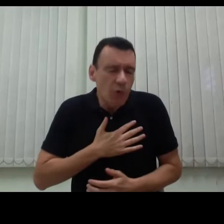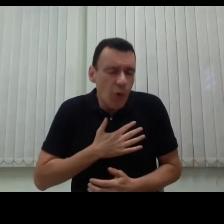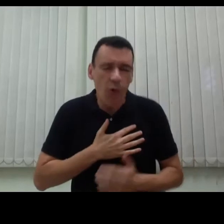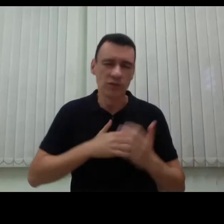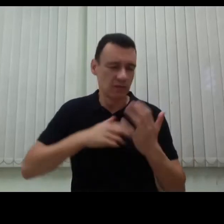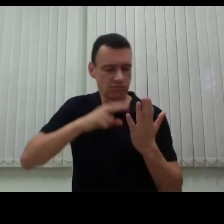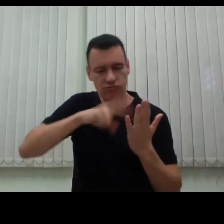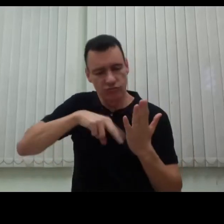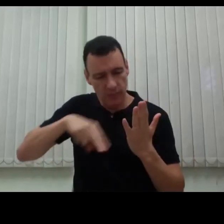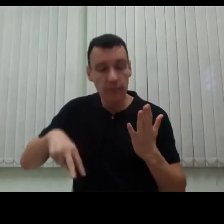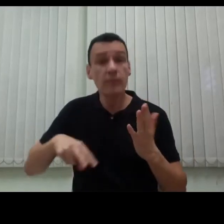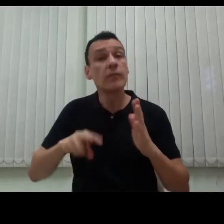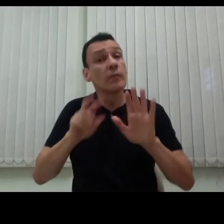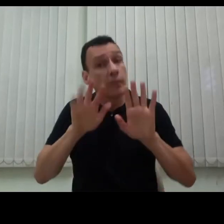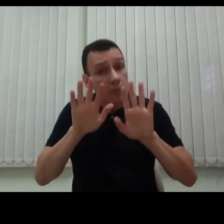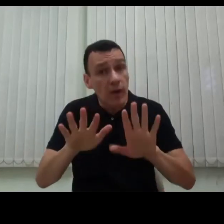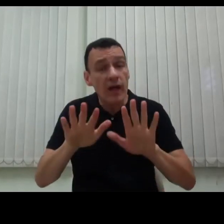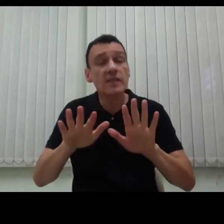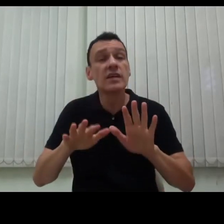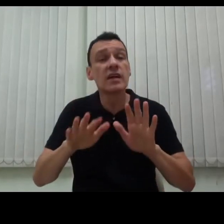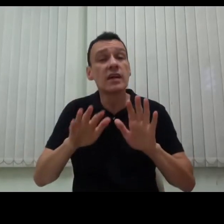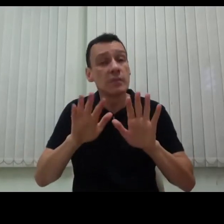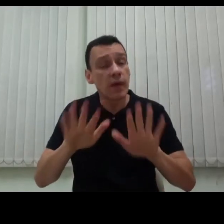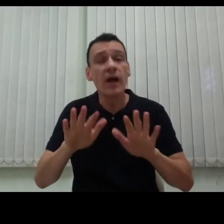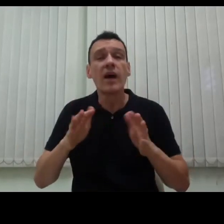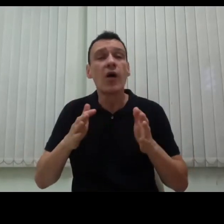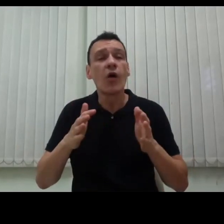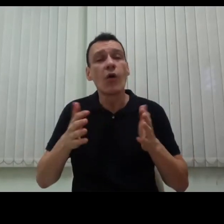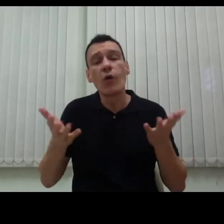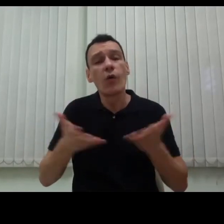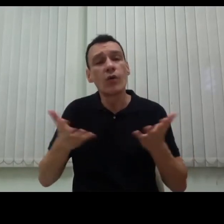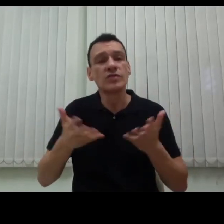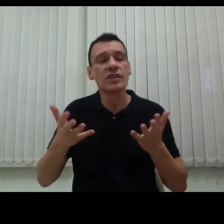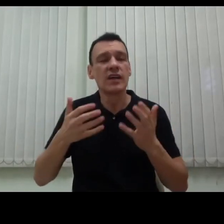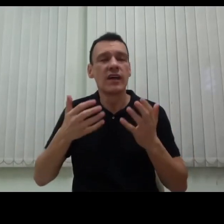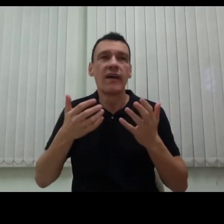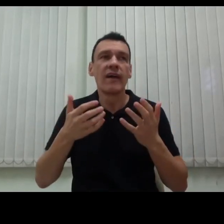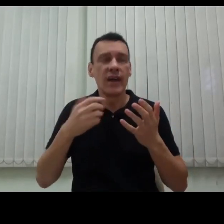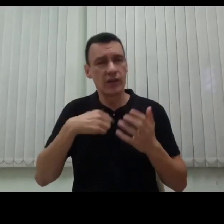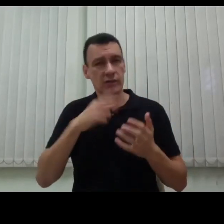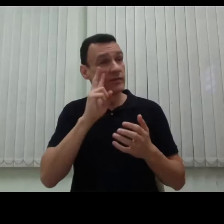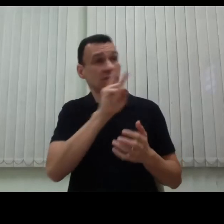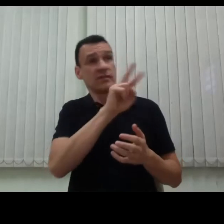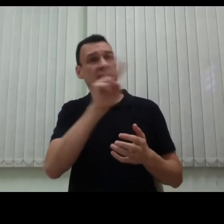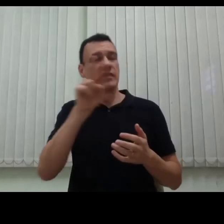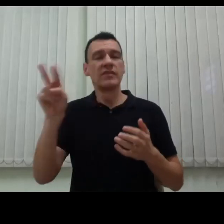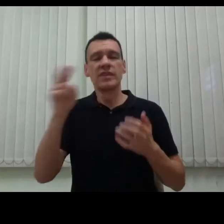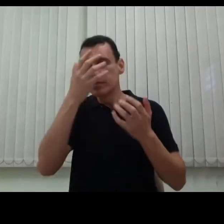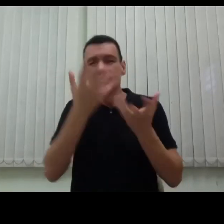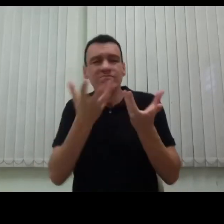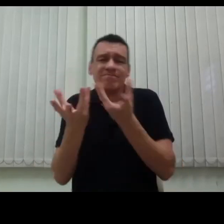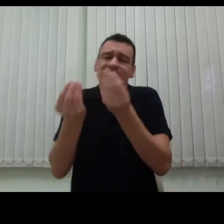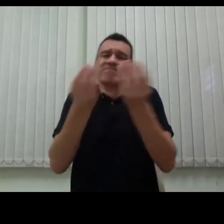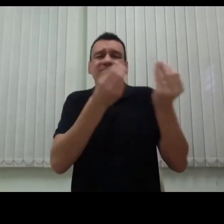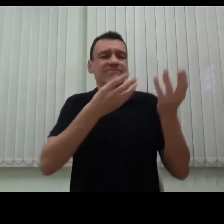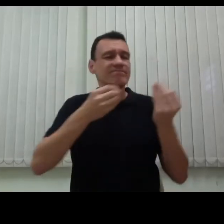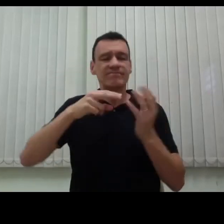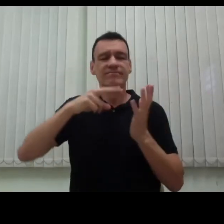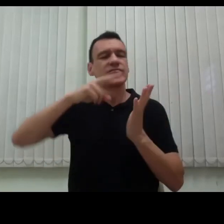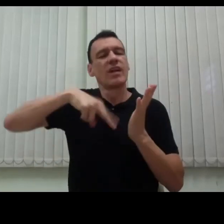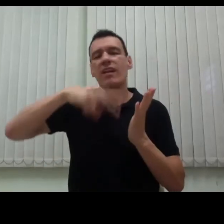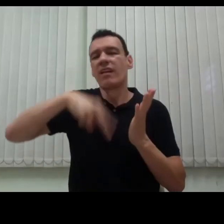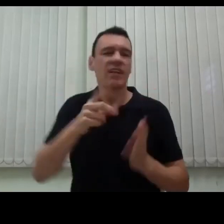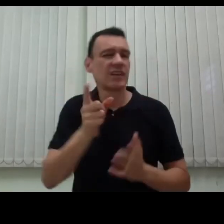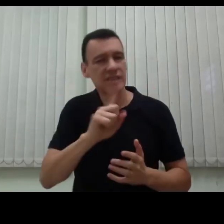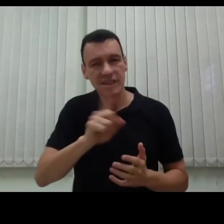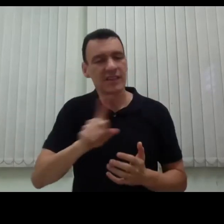escassez da leitura, e aí da leitura de uma forma geral, né? Como a Julie bem mencionou aqui, a gente sabe o quanto a